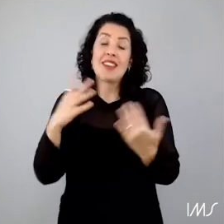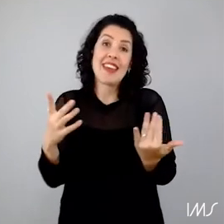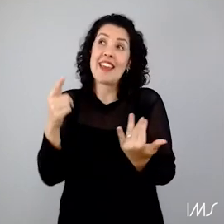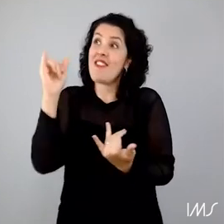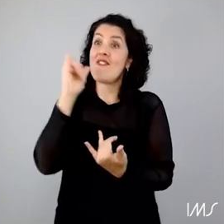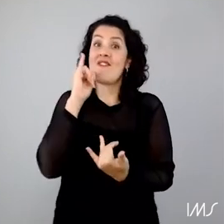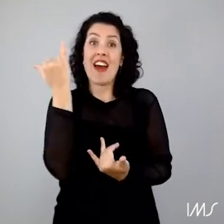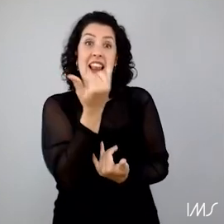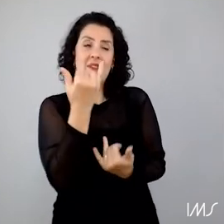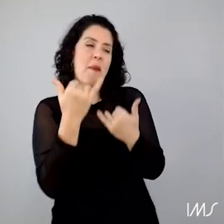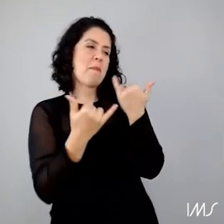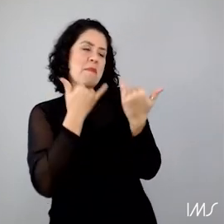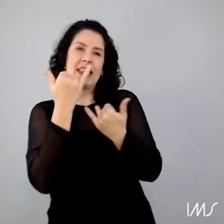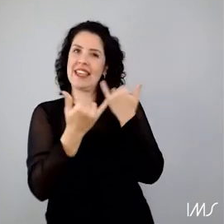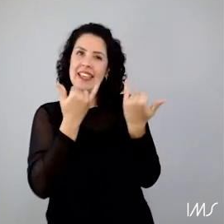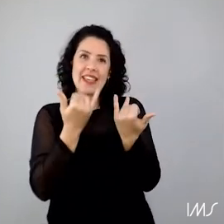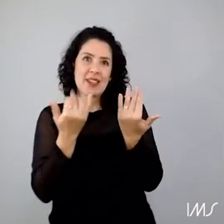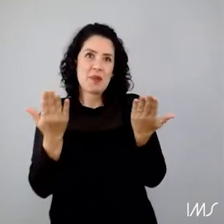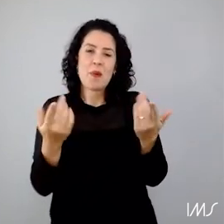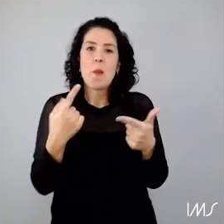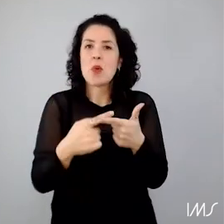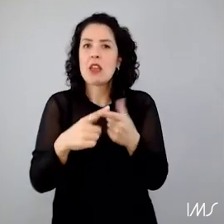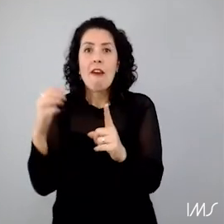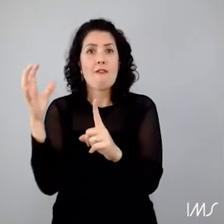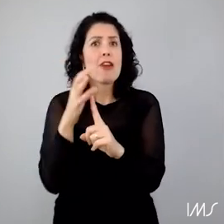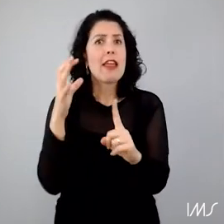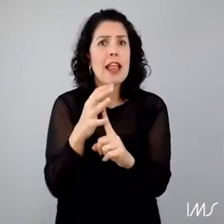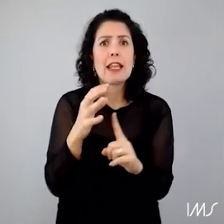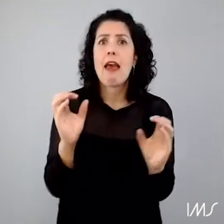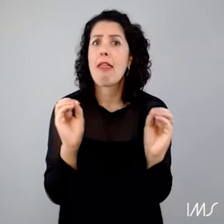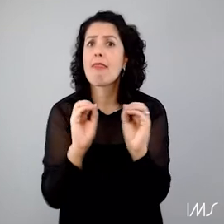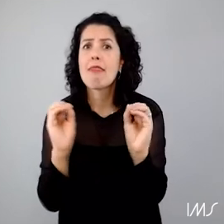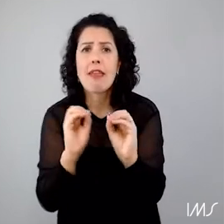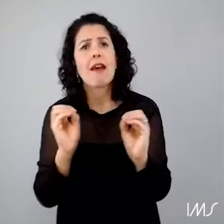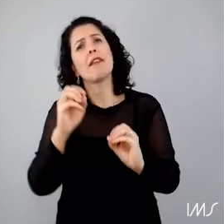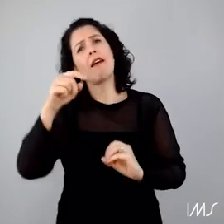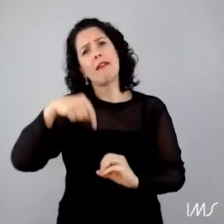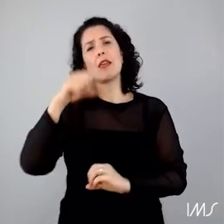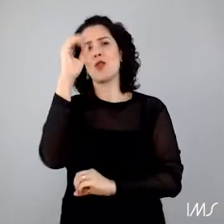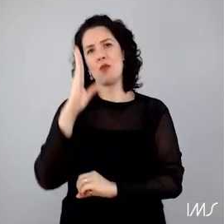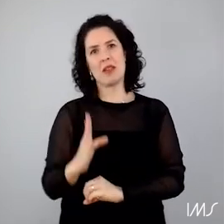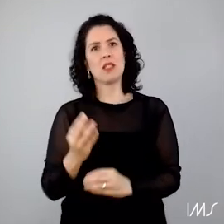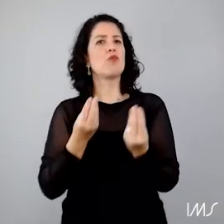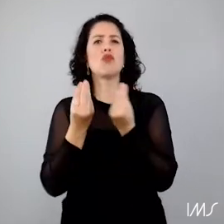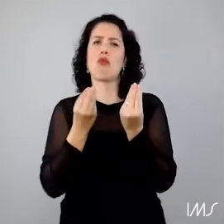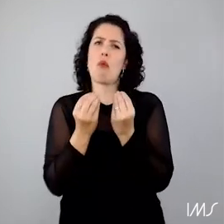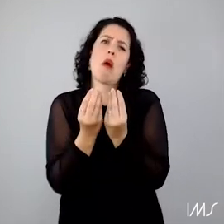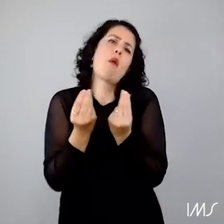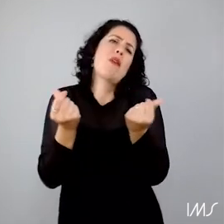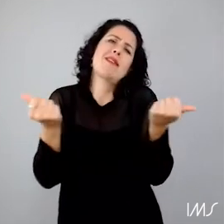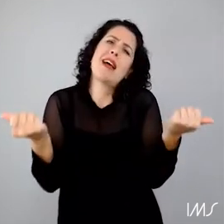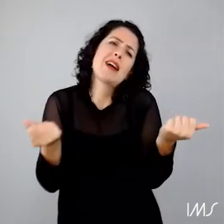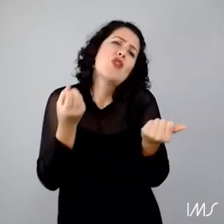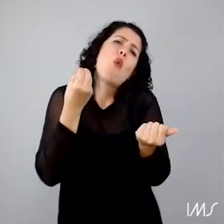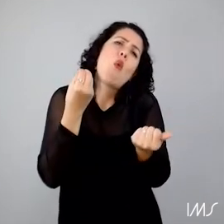brincando de forma cética sobre o fato de que ele imaginava que isso não afetaria necessariamente a